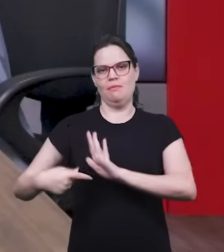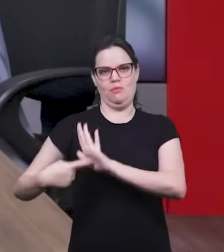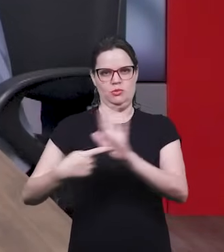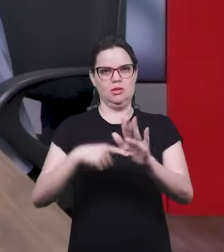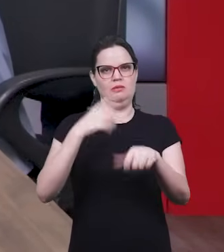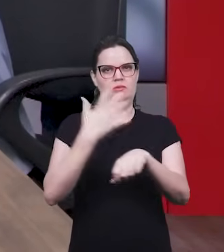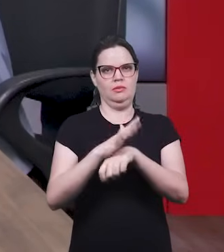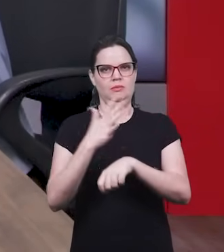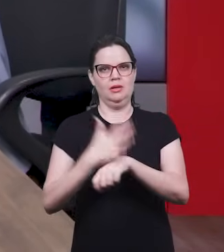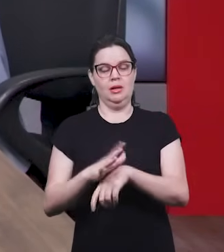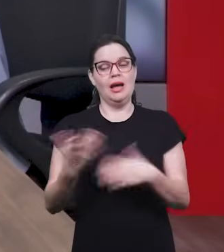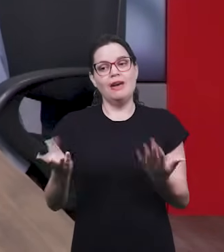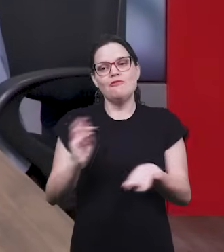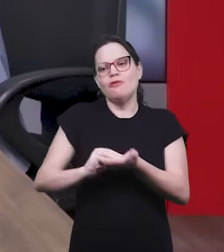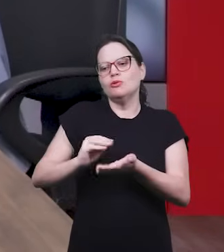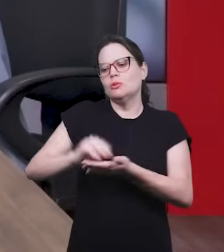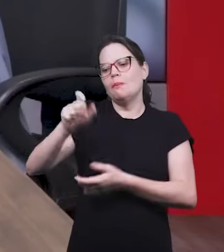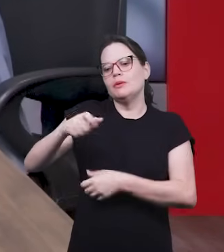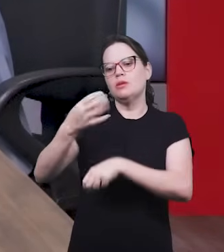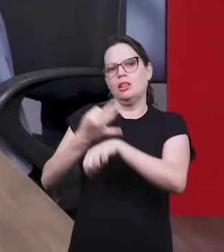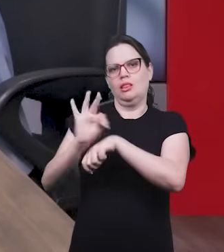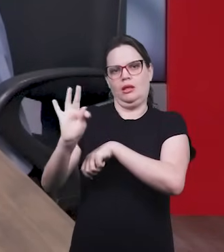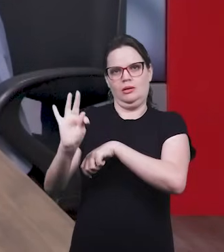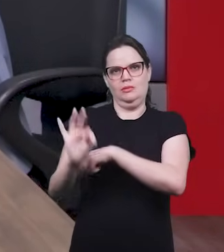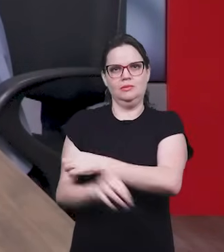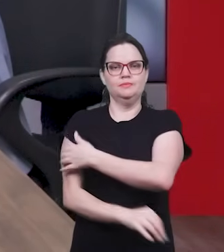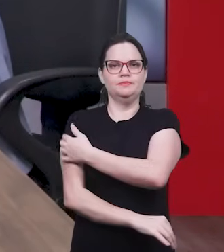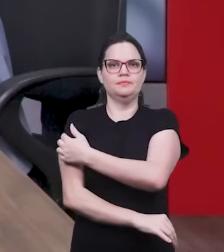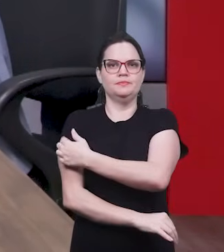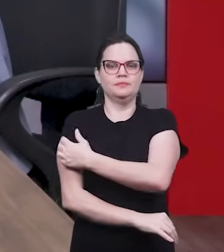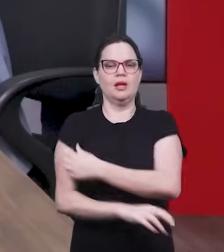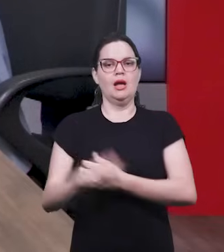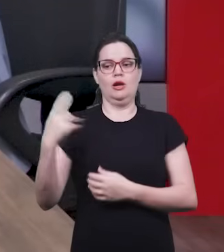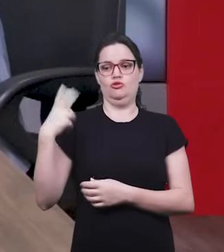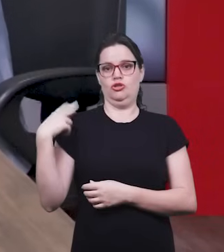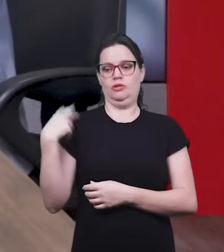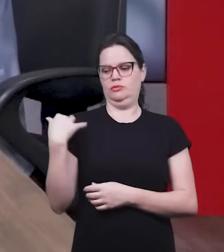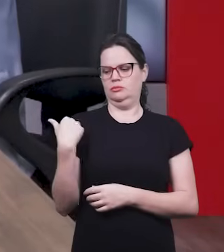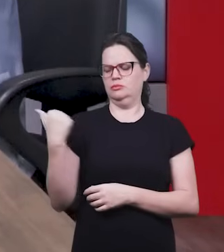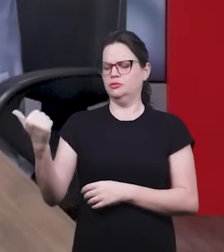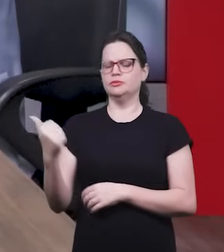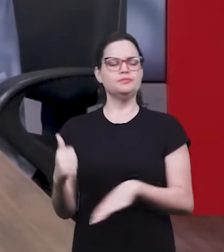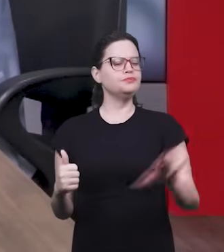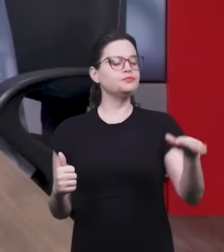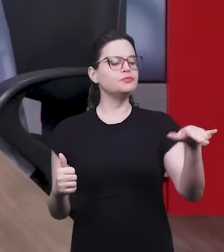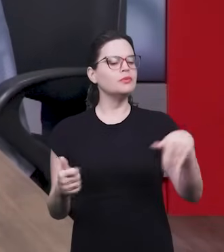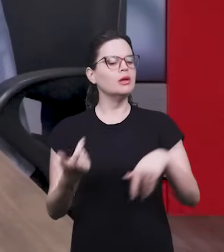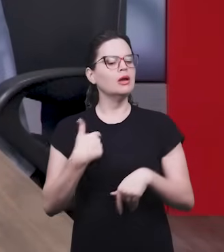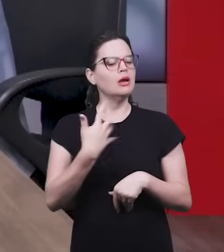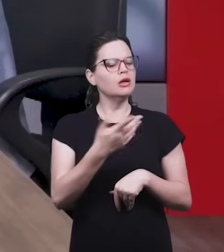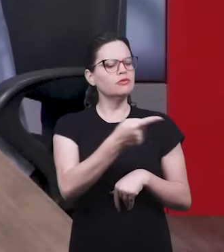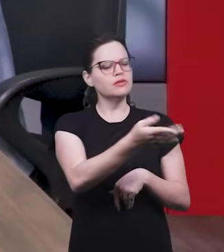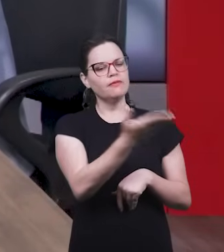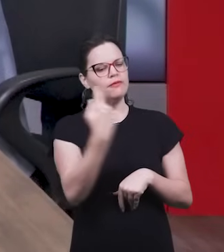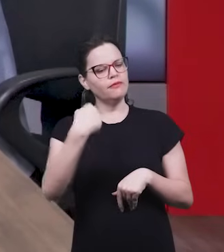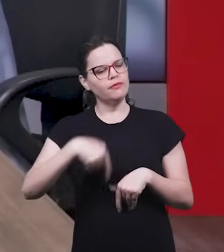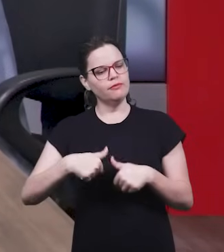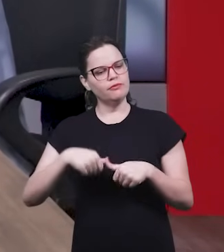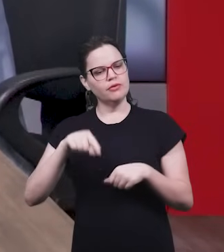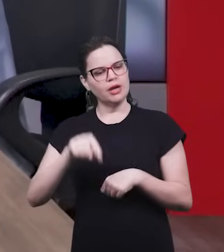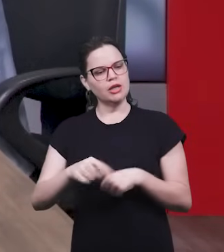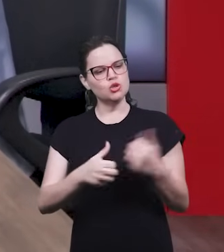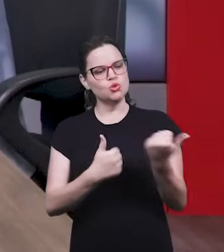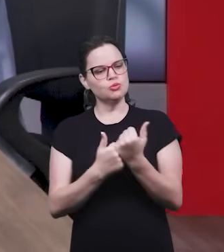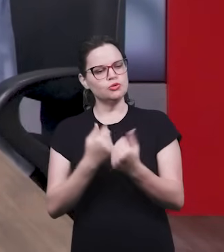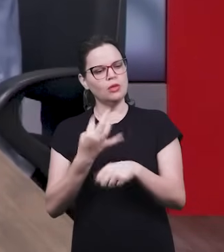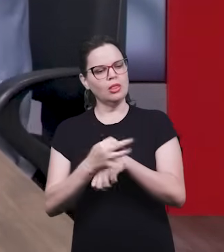eles tinham um técnico para fazer demonstração. E ele, o chefe lá me chamou e disse, eu queria que você viesse para cá